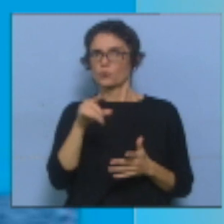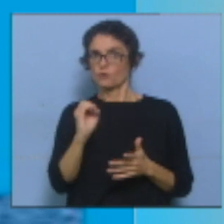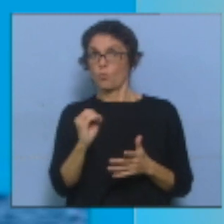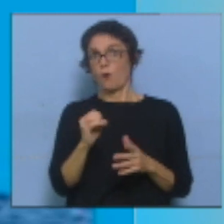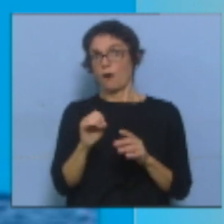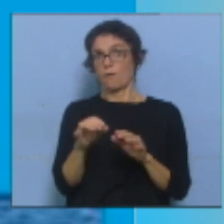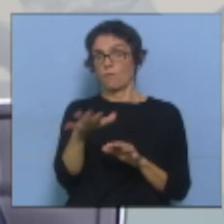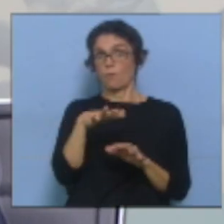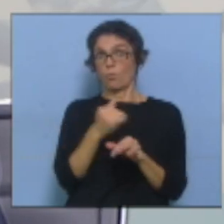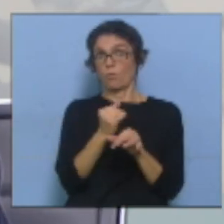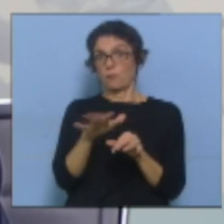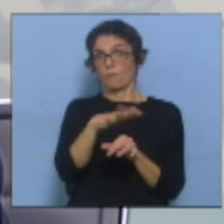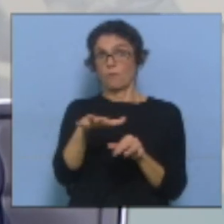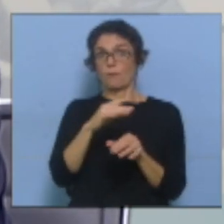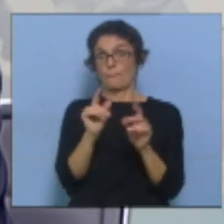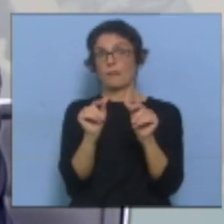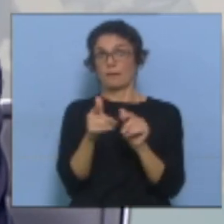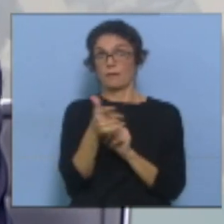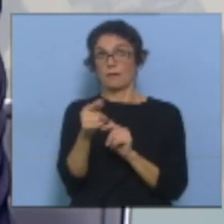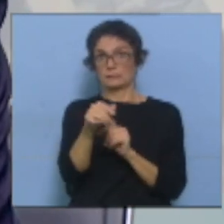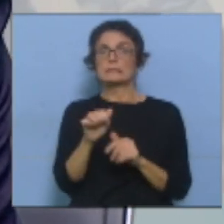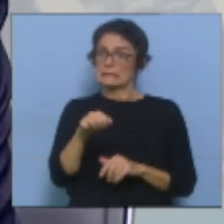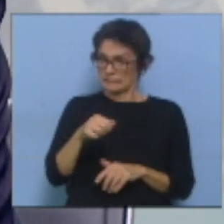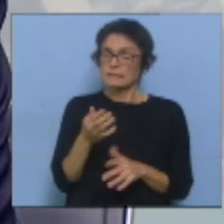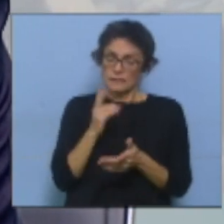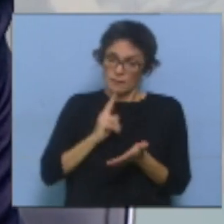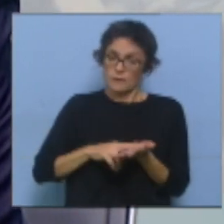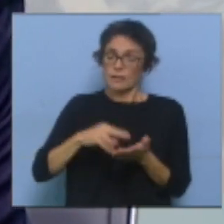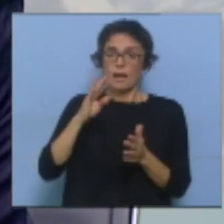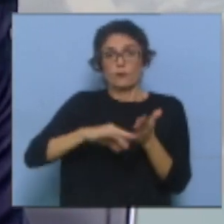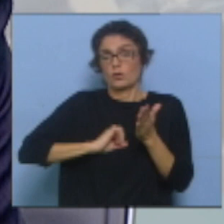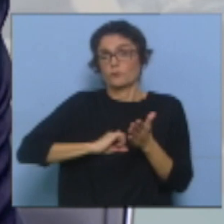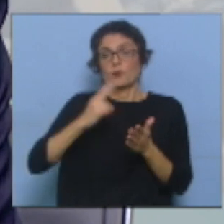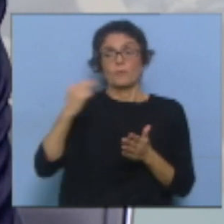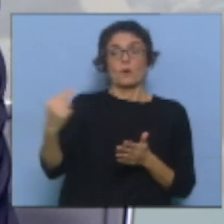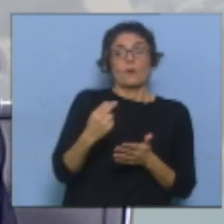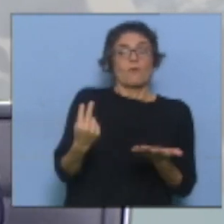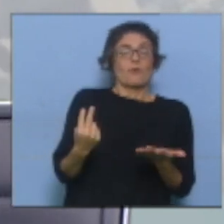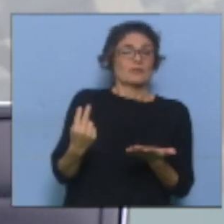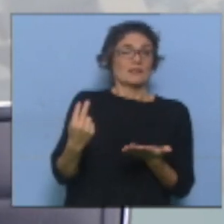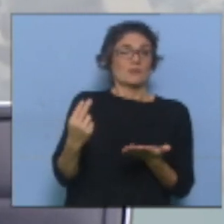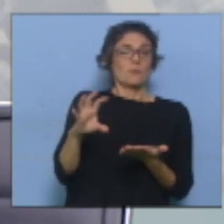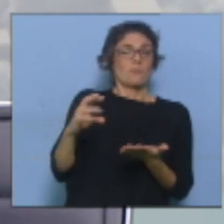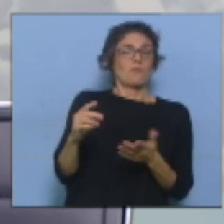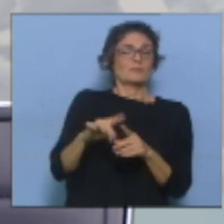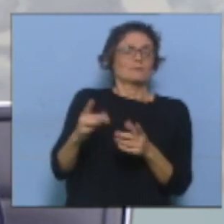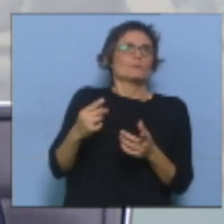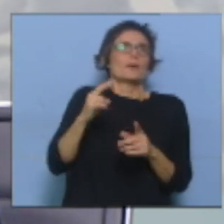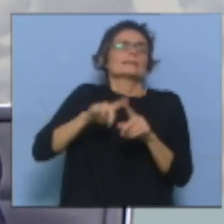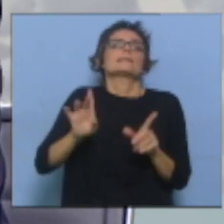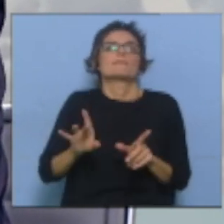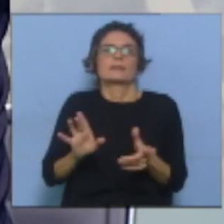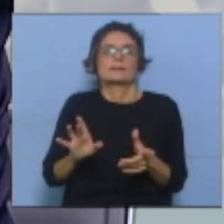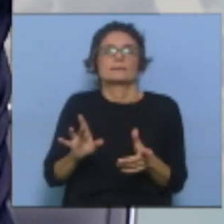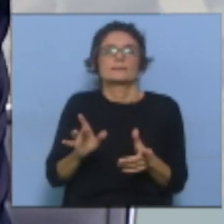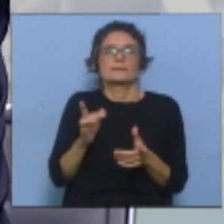Sim, sim, isso é verdade, porque eles sempre olham para mim de forma, no fundo, diferente. Não é que eu seja diferente deles, aliás, como